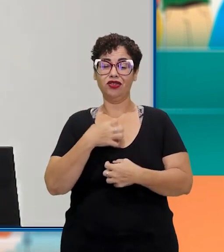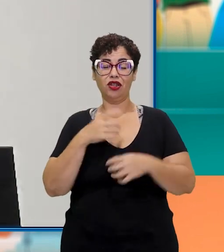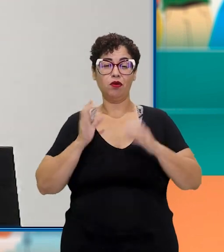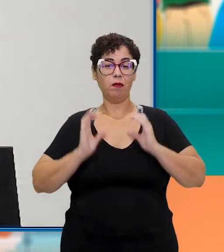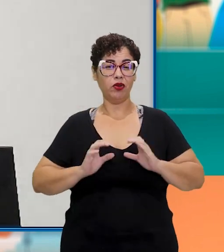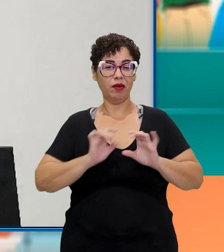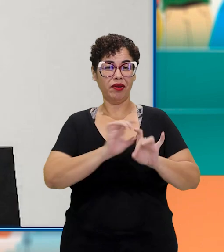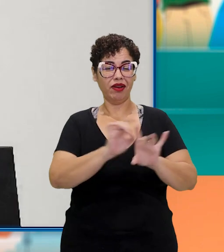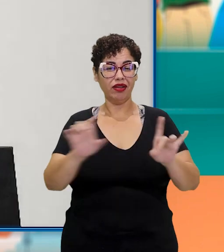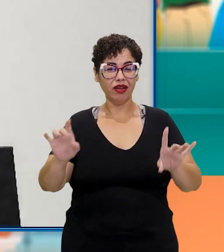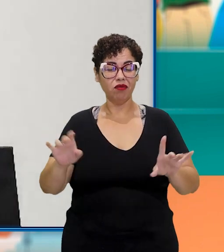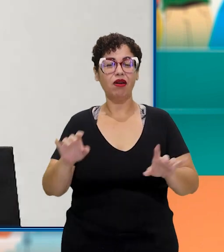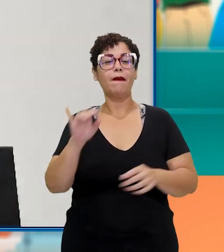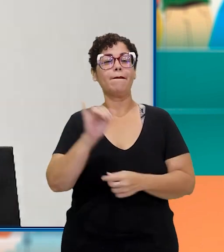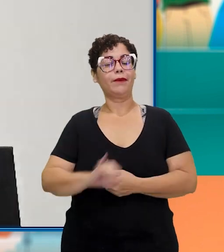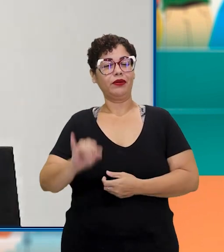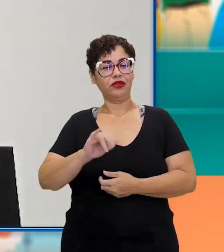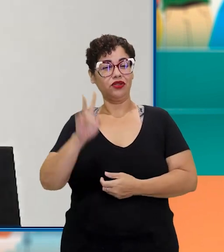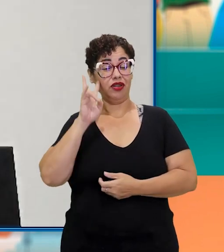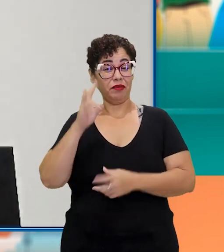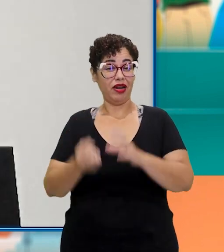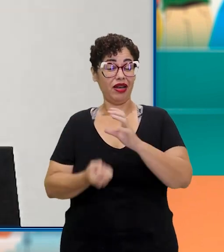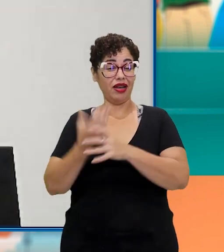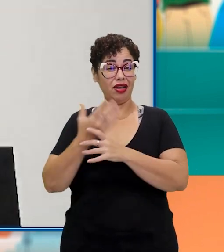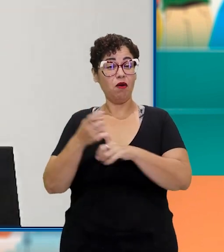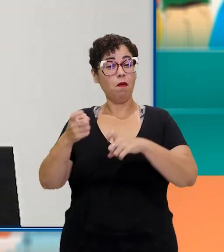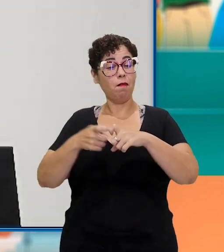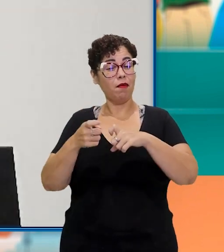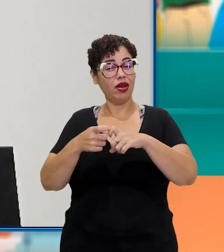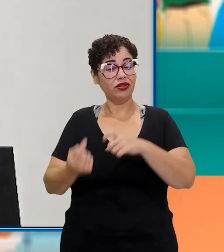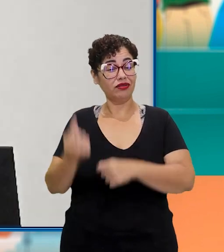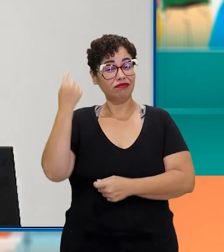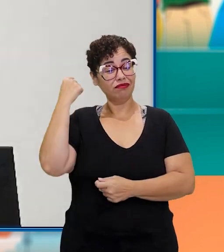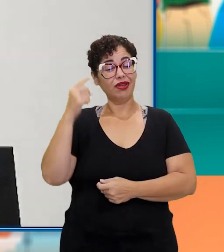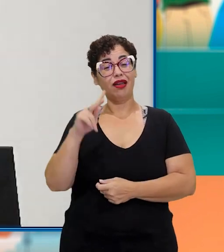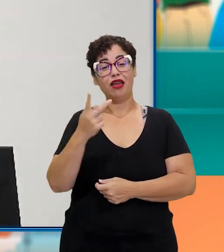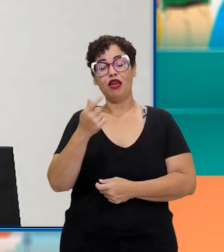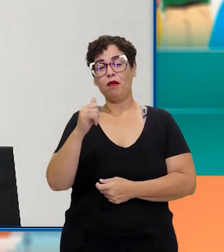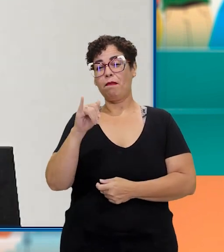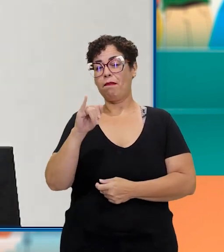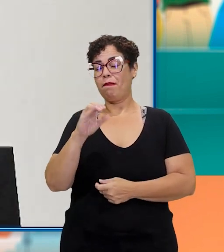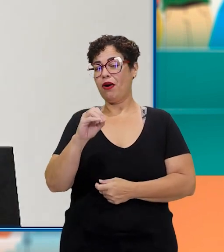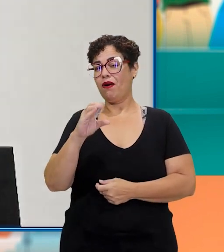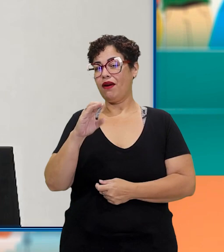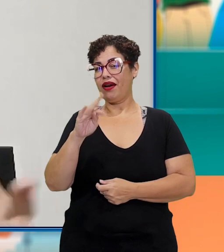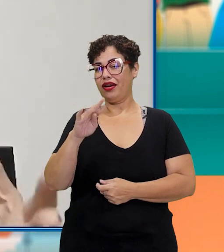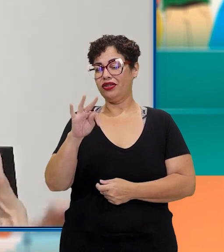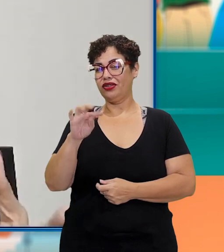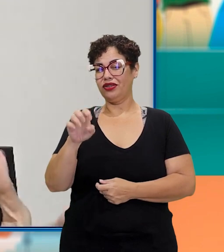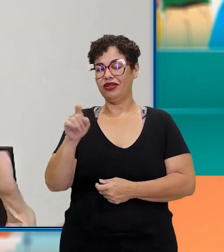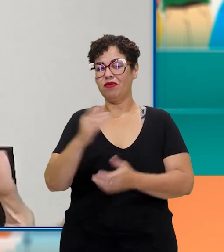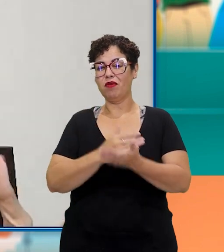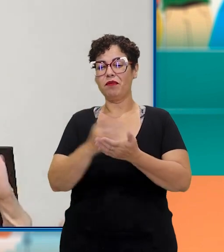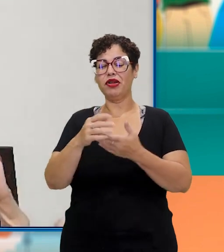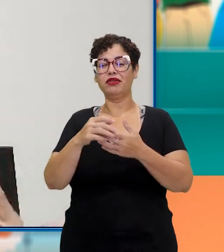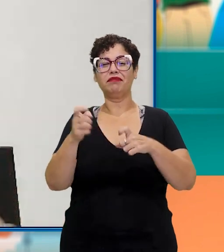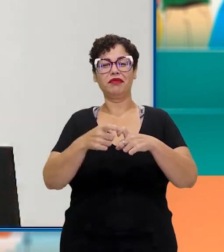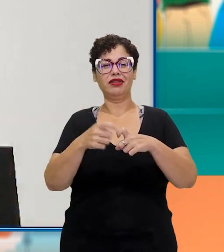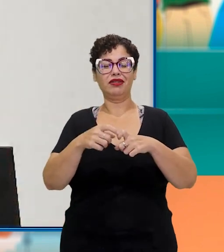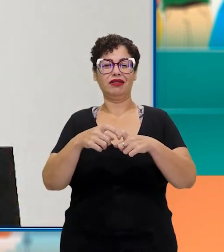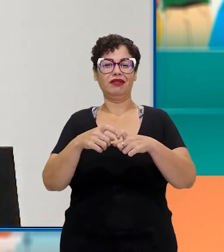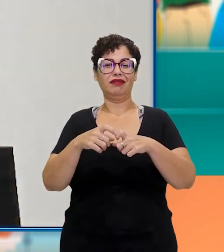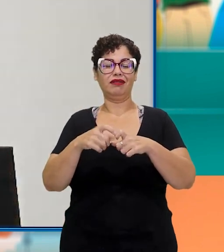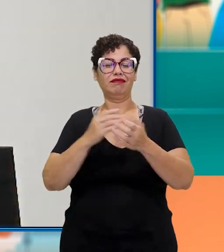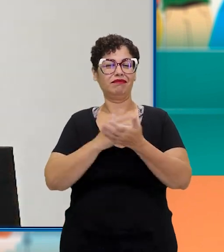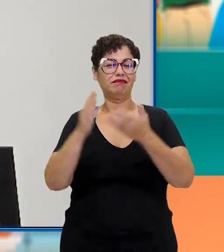dos temperamentos, é importante lembrar que ela foi criada por um médico, Hipócrates, o pai da medicina ocidental.